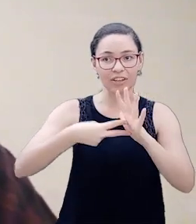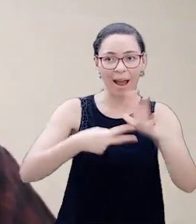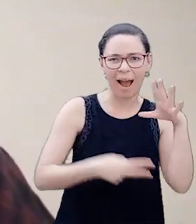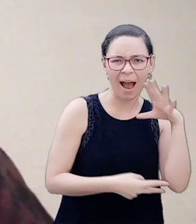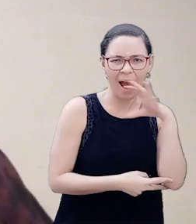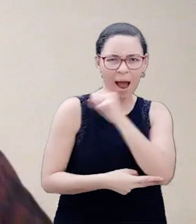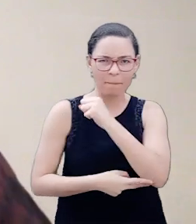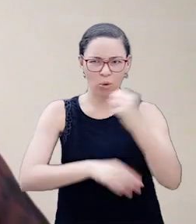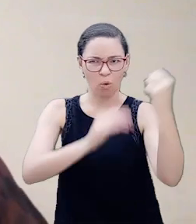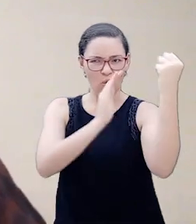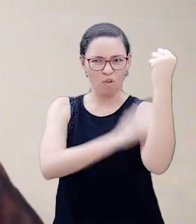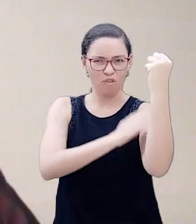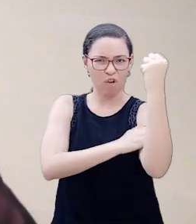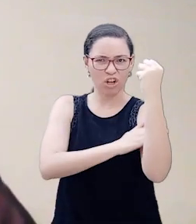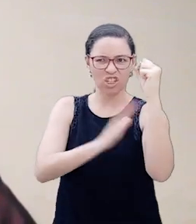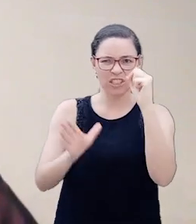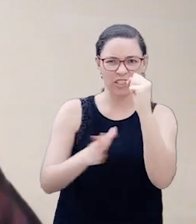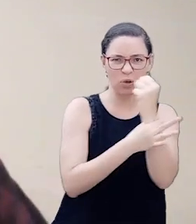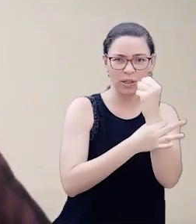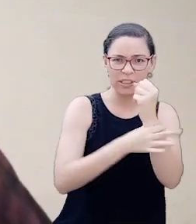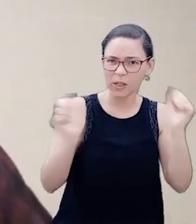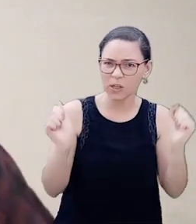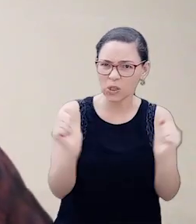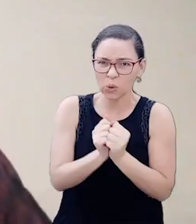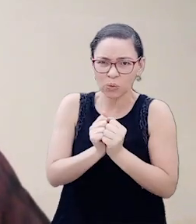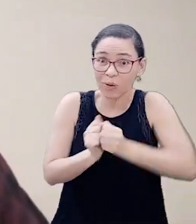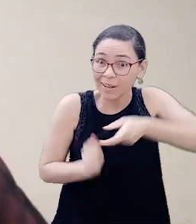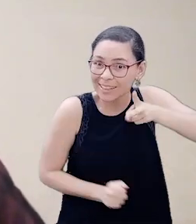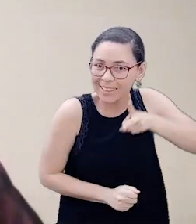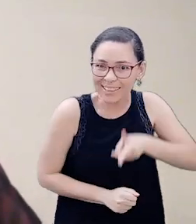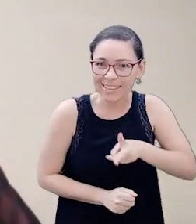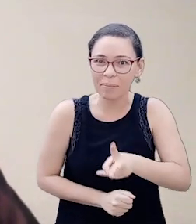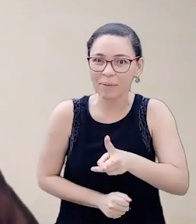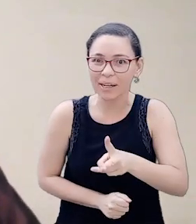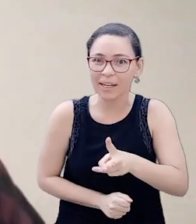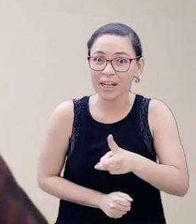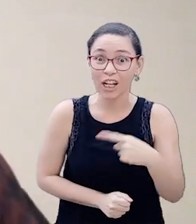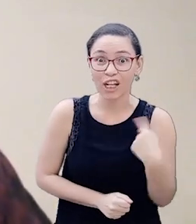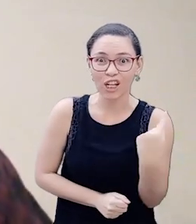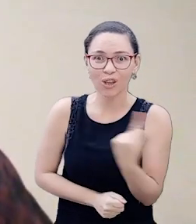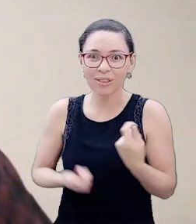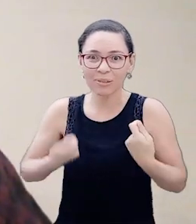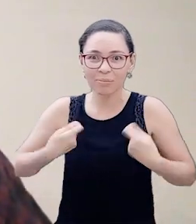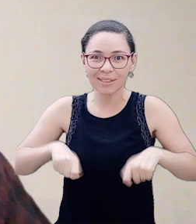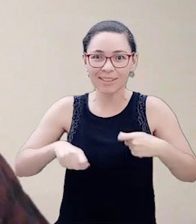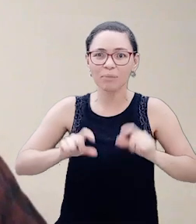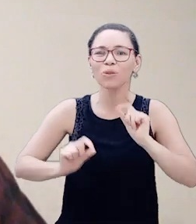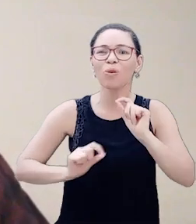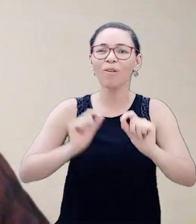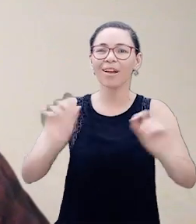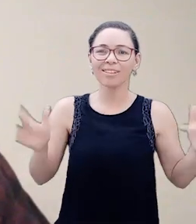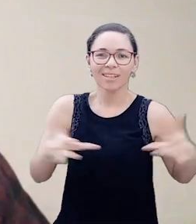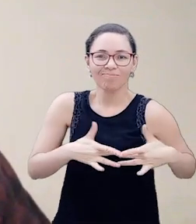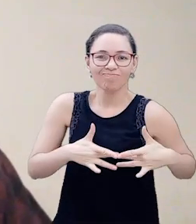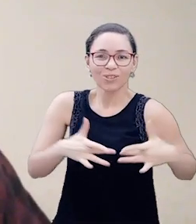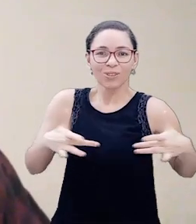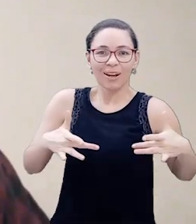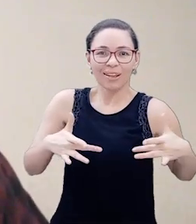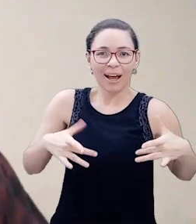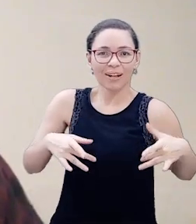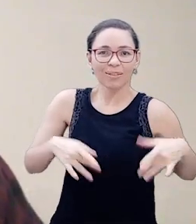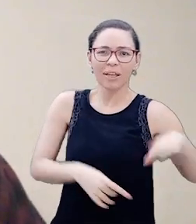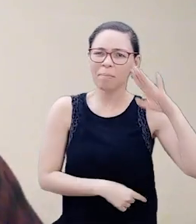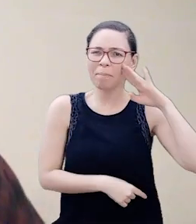rápido, mais alto, mais forte, juntos. Ele nos faz refletir sobre a importância da solidariedade e do trabalho em equipe,